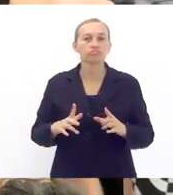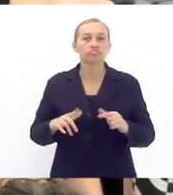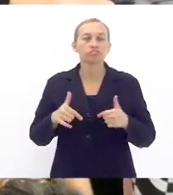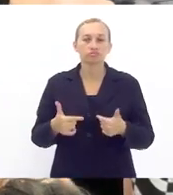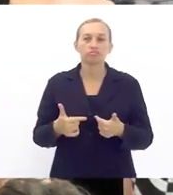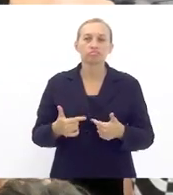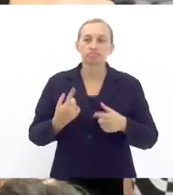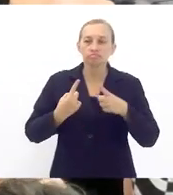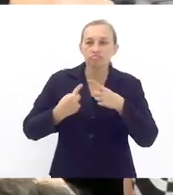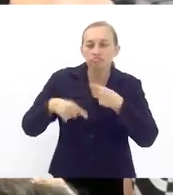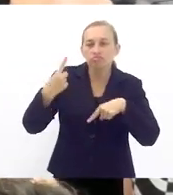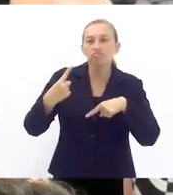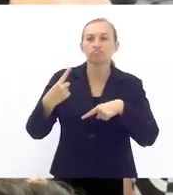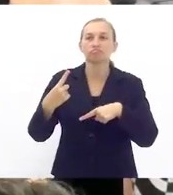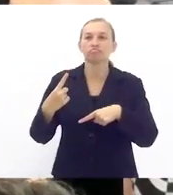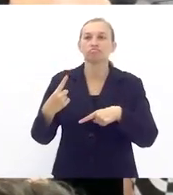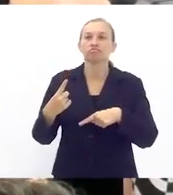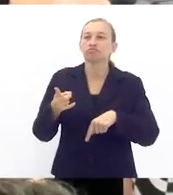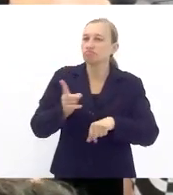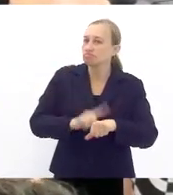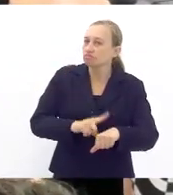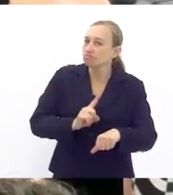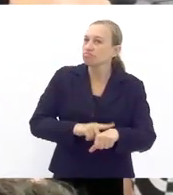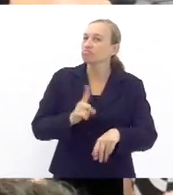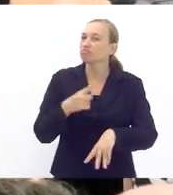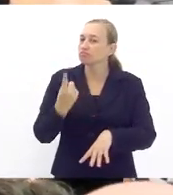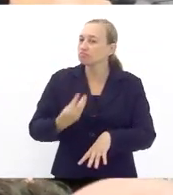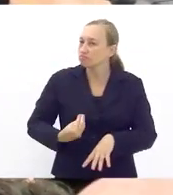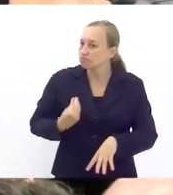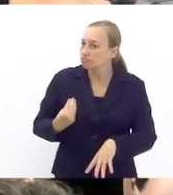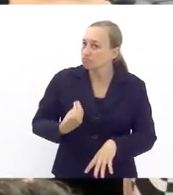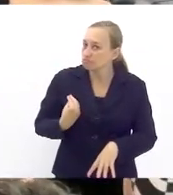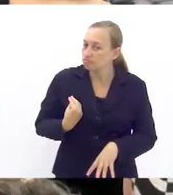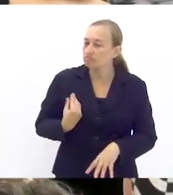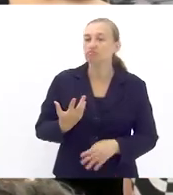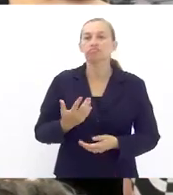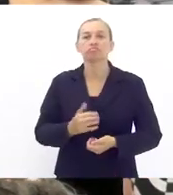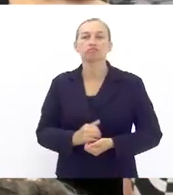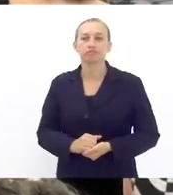superação desse momento que a gente tá vivendo